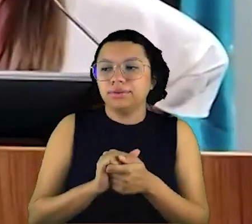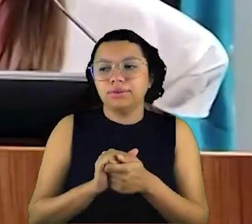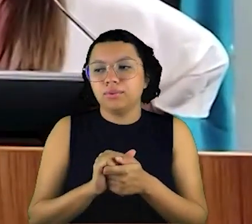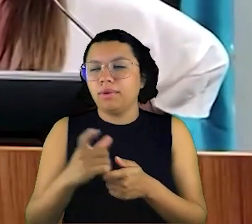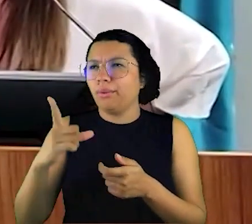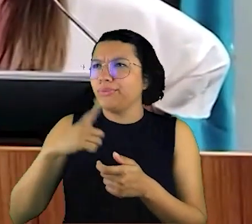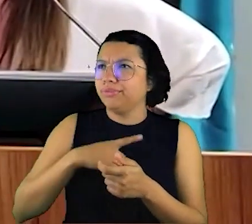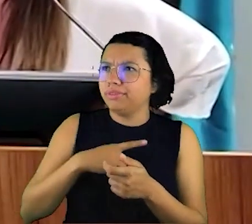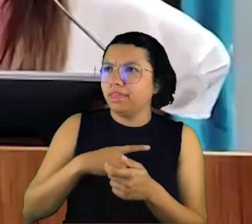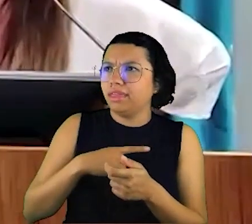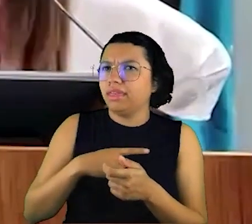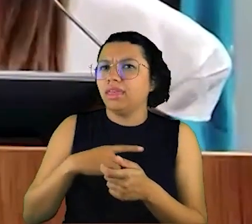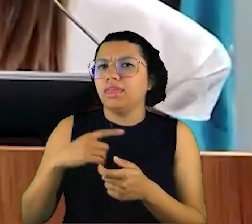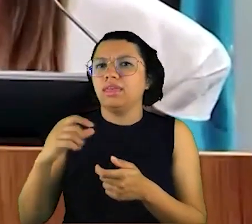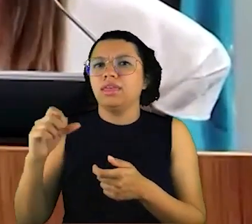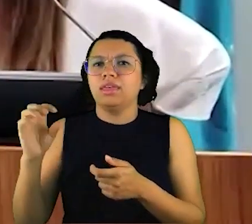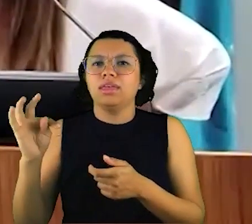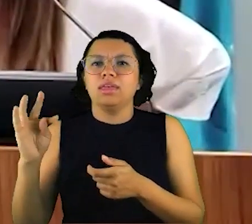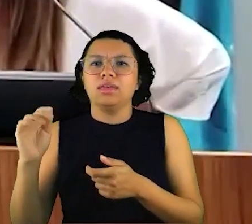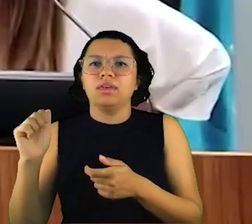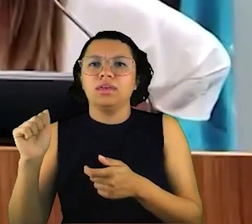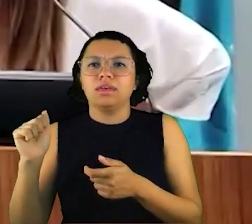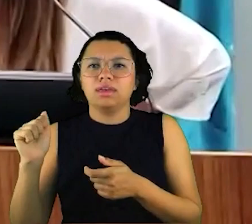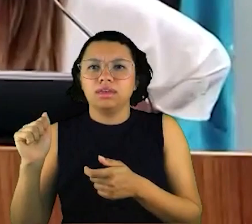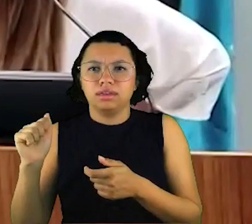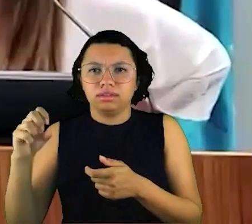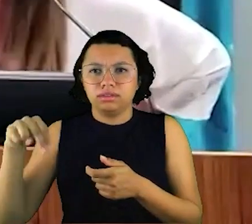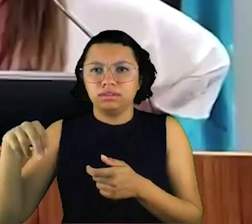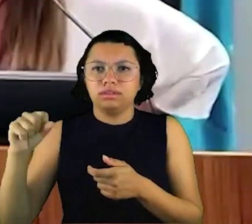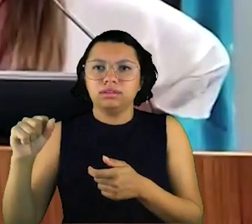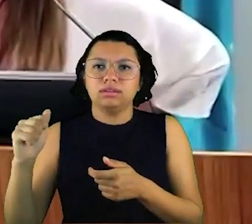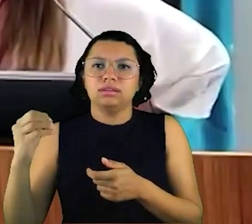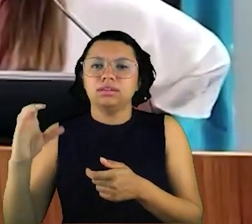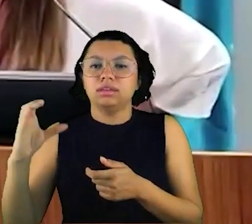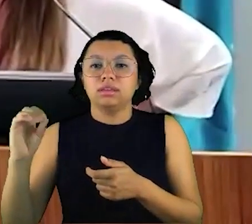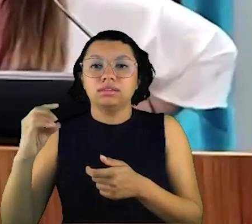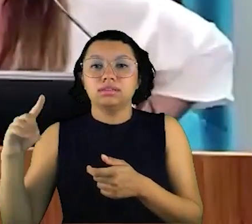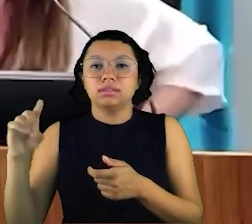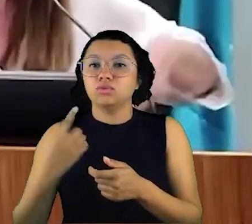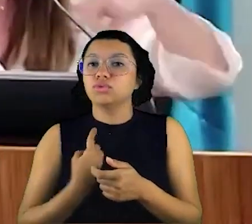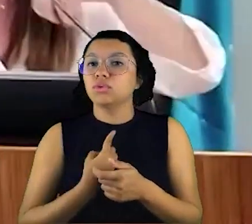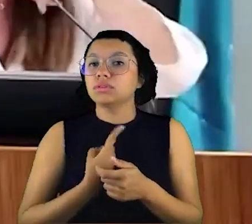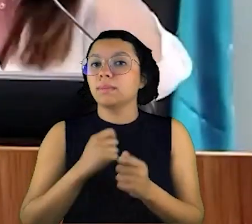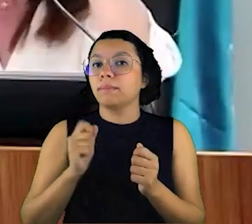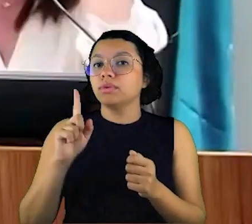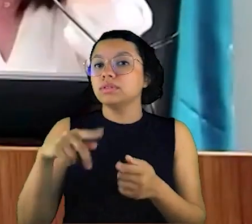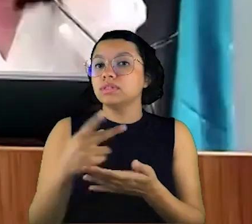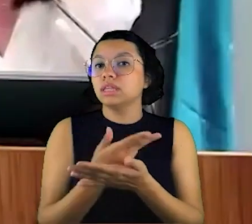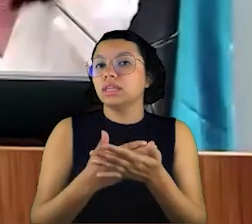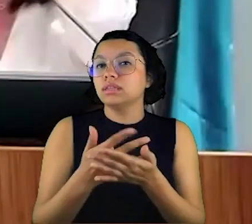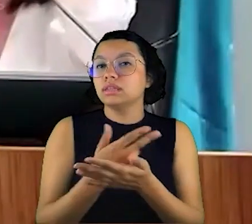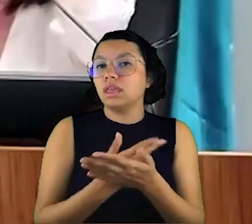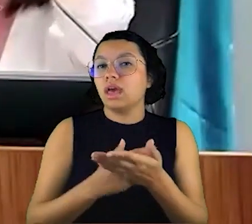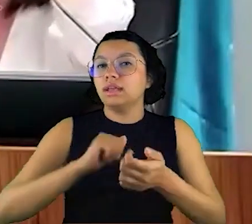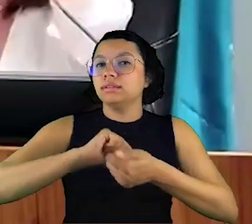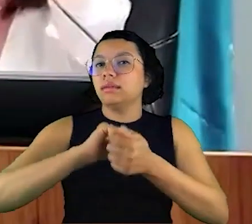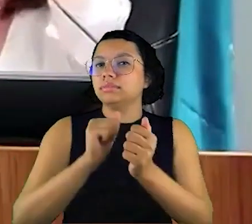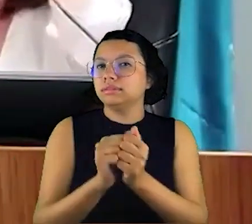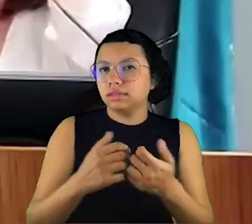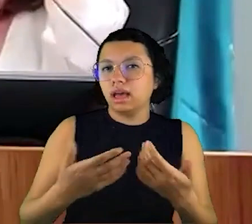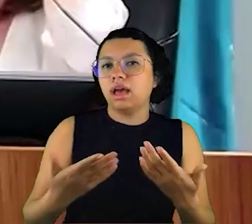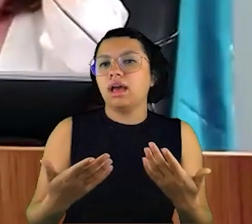Eu tenho a transação individual, aquela que pode ser desenhada de forma